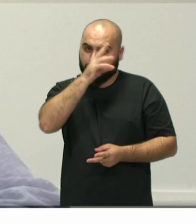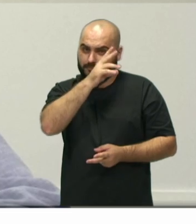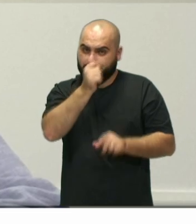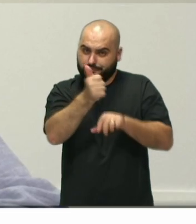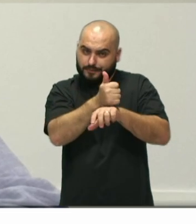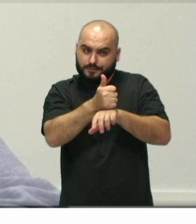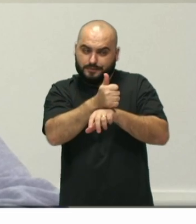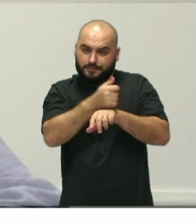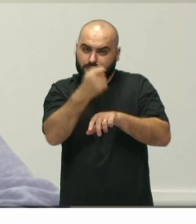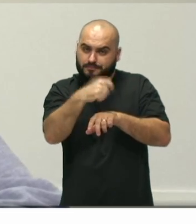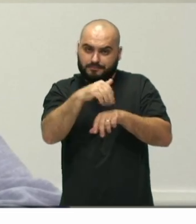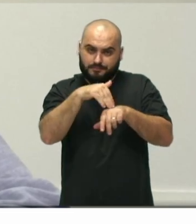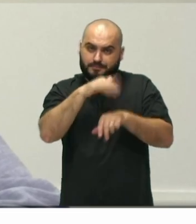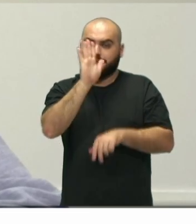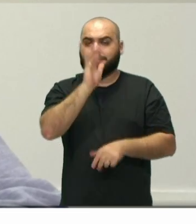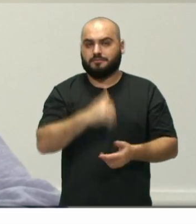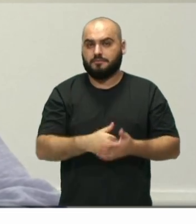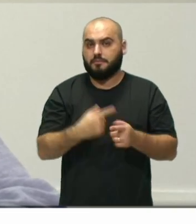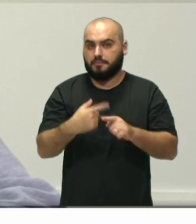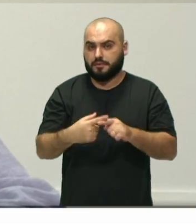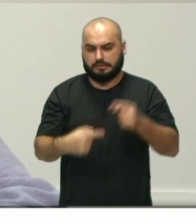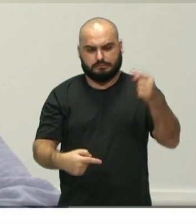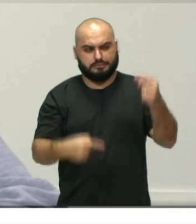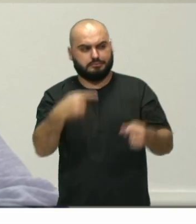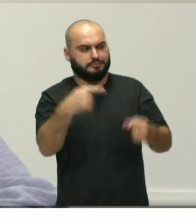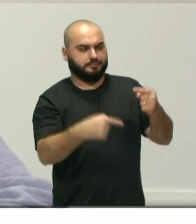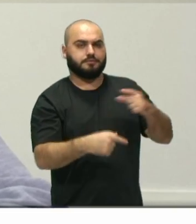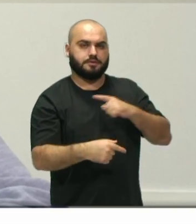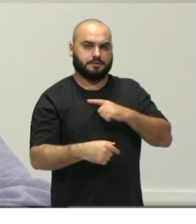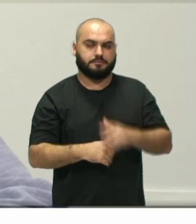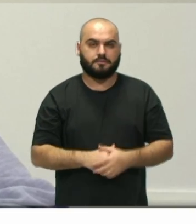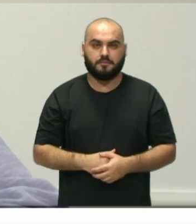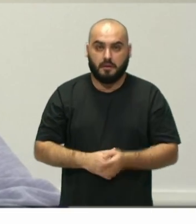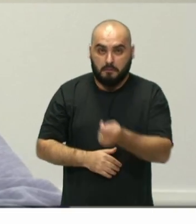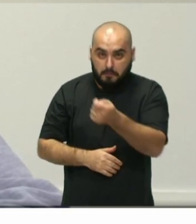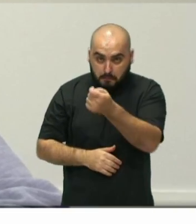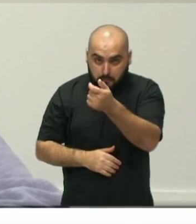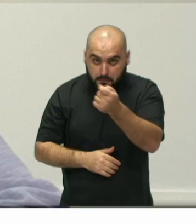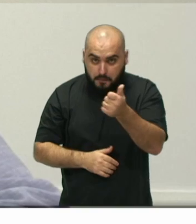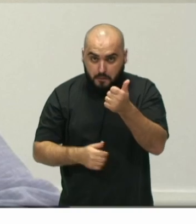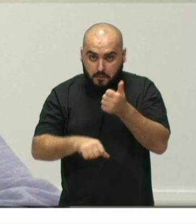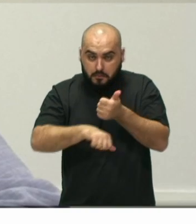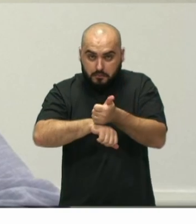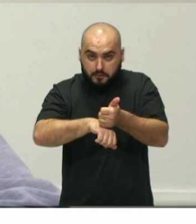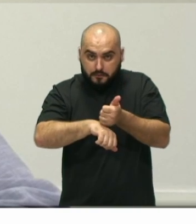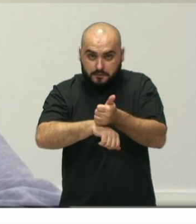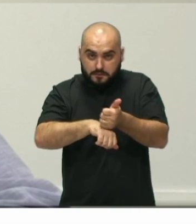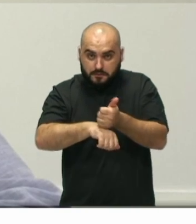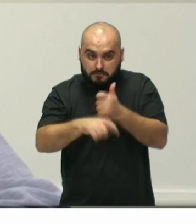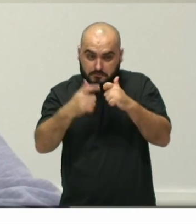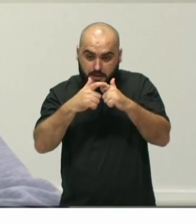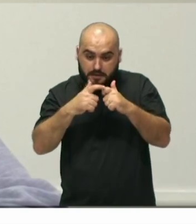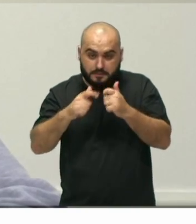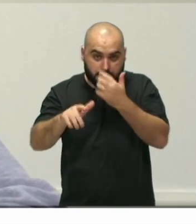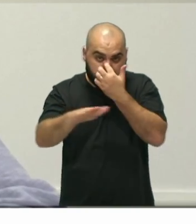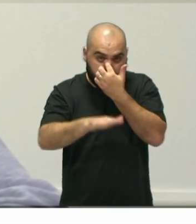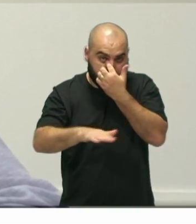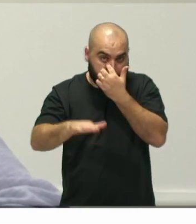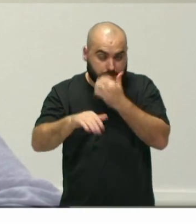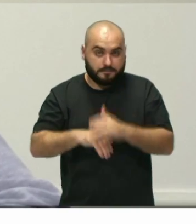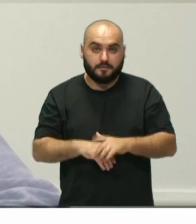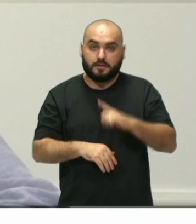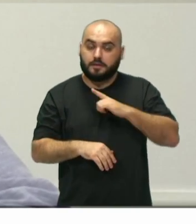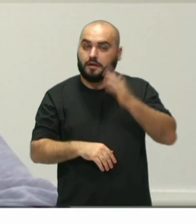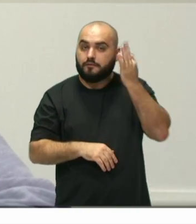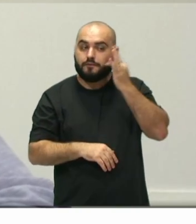sabe disso, o mercado acaba sendo concorrido. Nós temos poucos profissionais médicos desta área. Então, nós temos uma